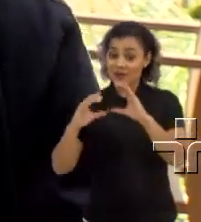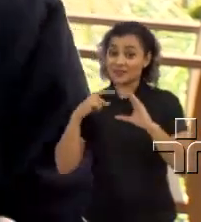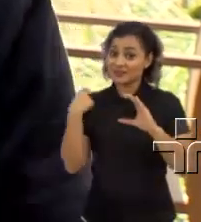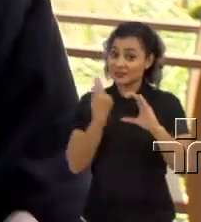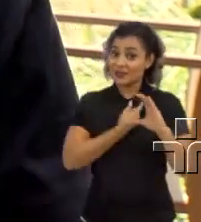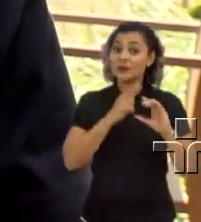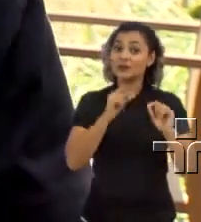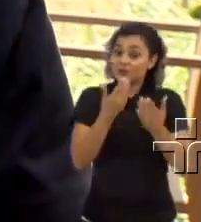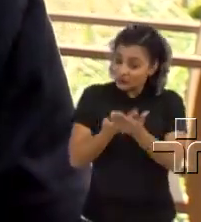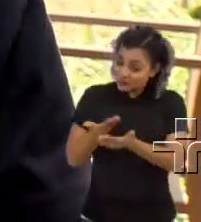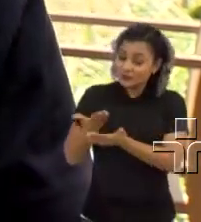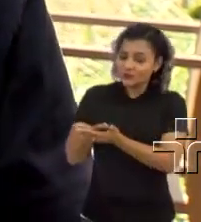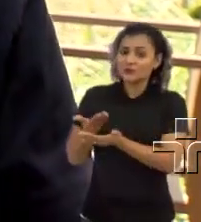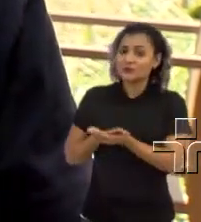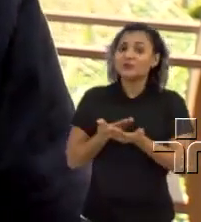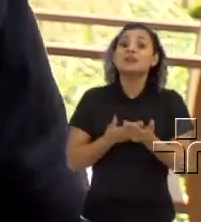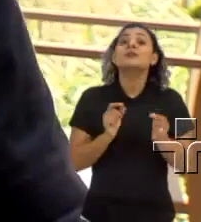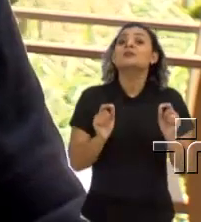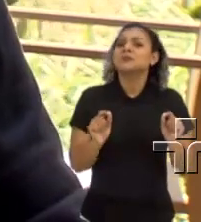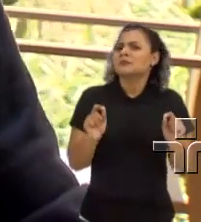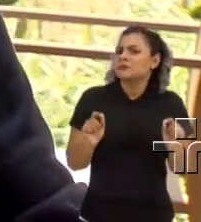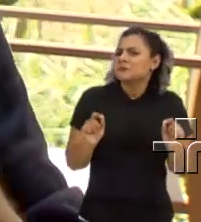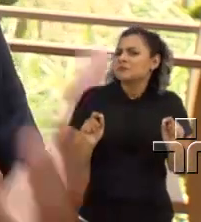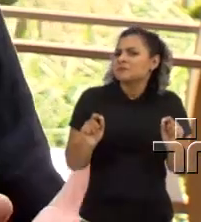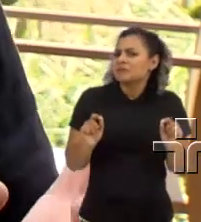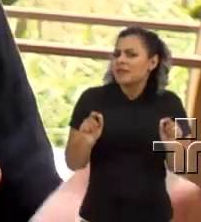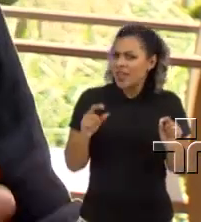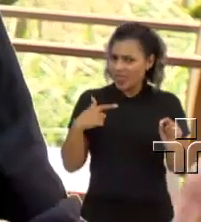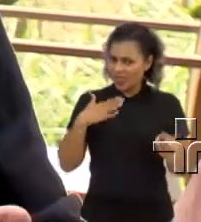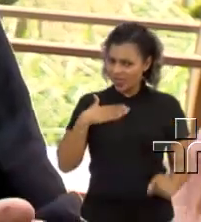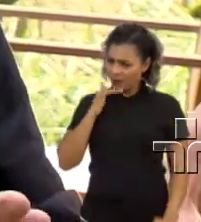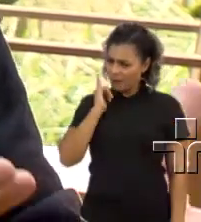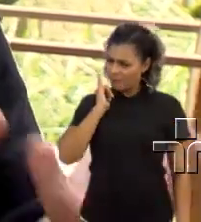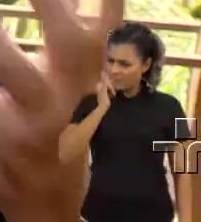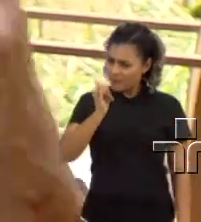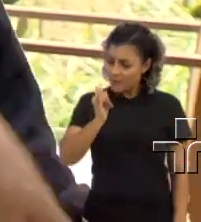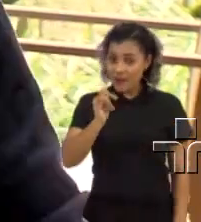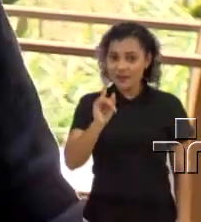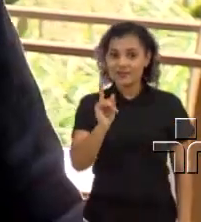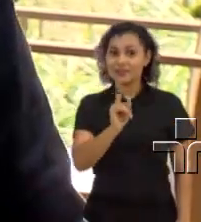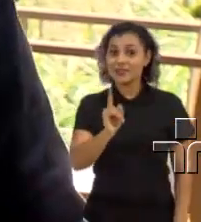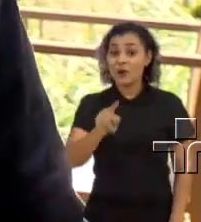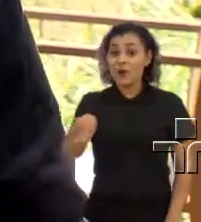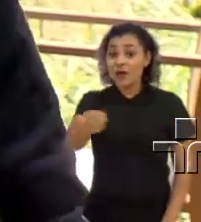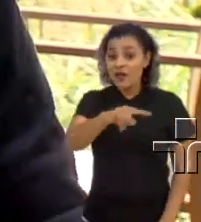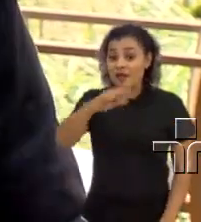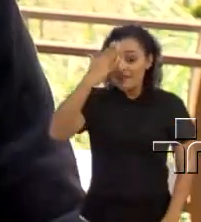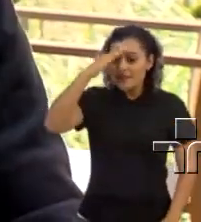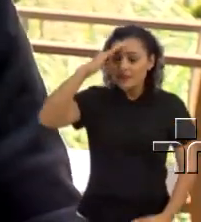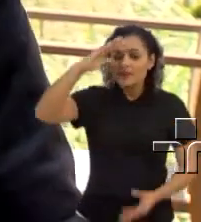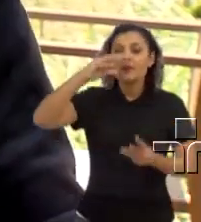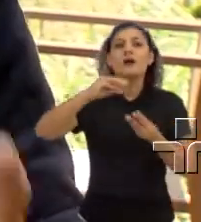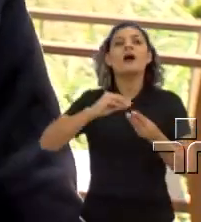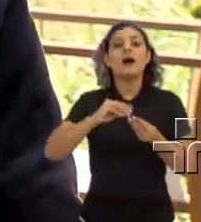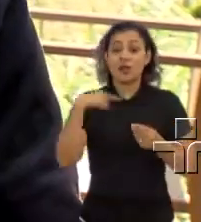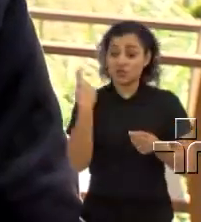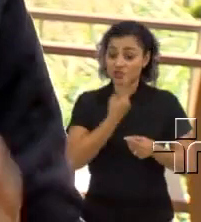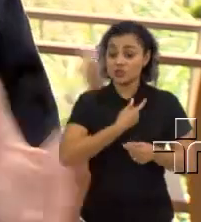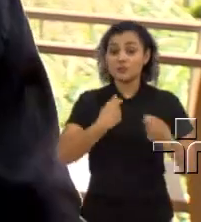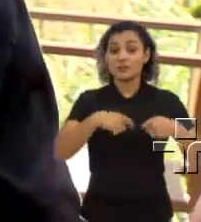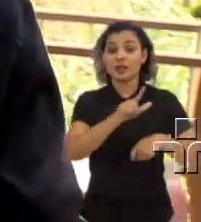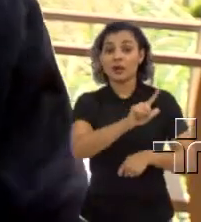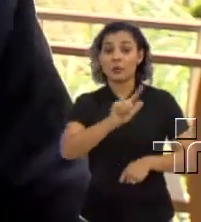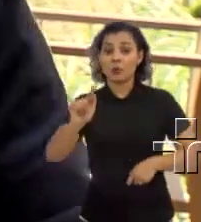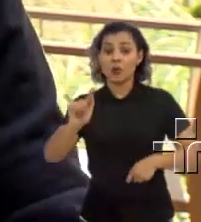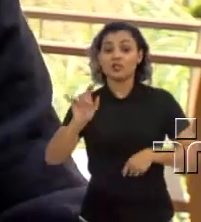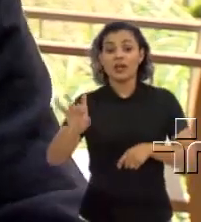gente estuda que não é o que a gente diz e sim o que as pessoas entendem. Então a gente tem que adequar a linguagem a